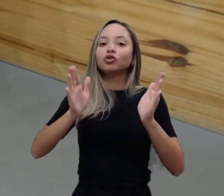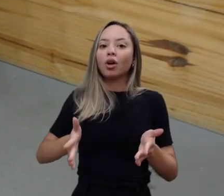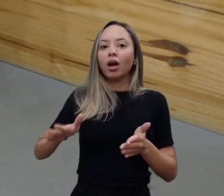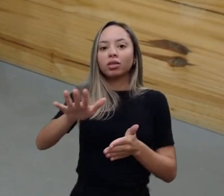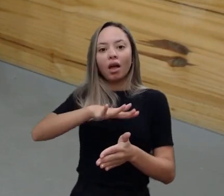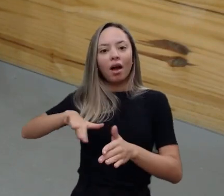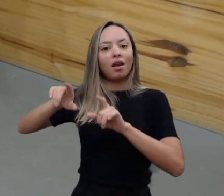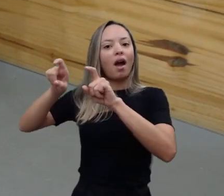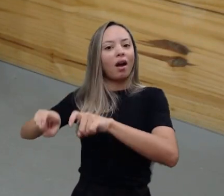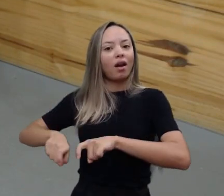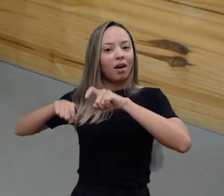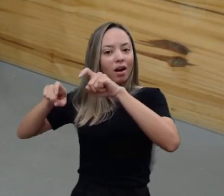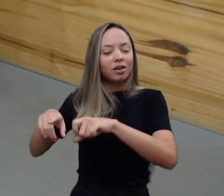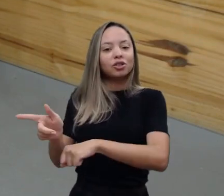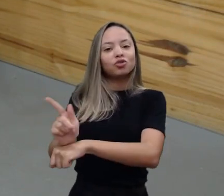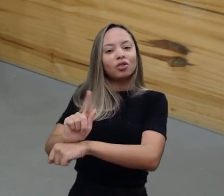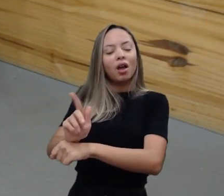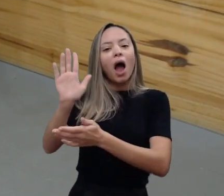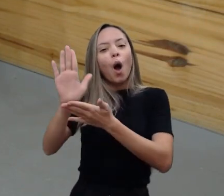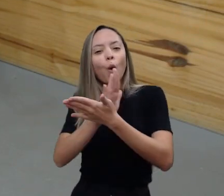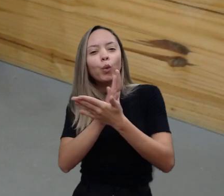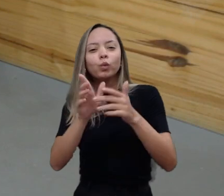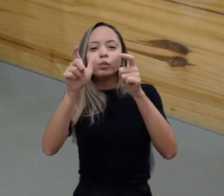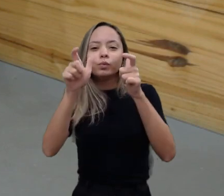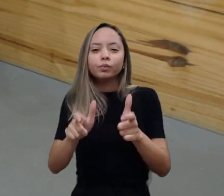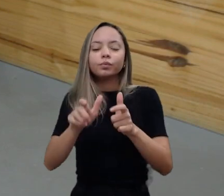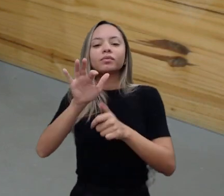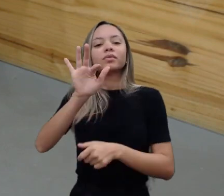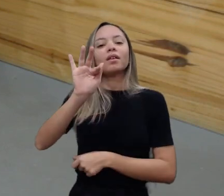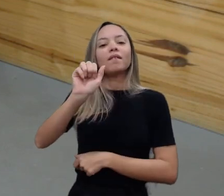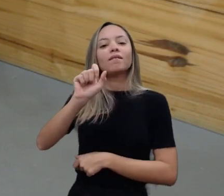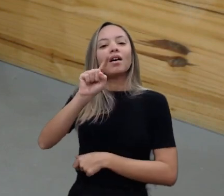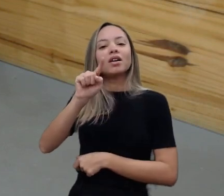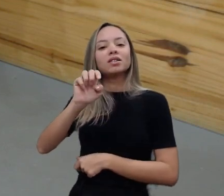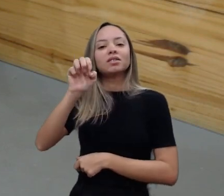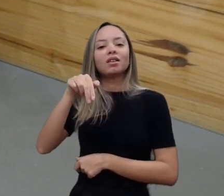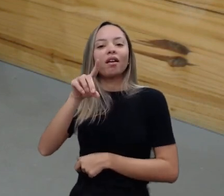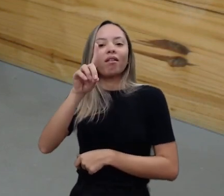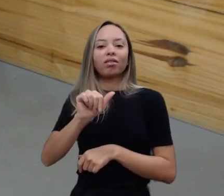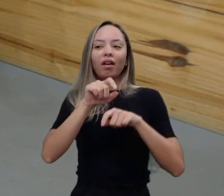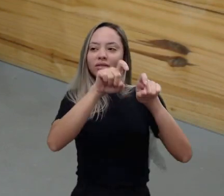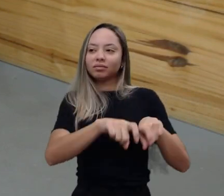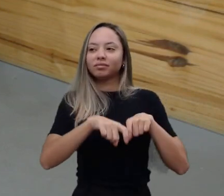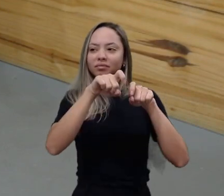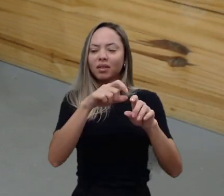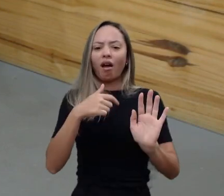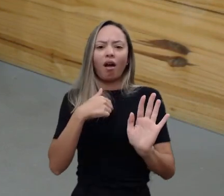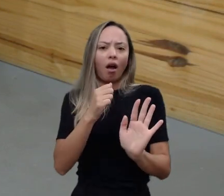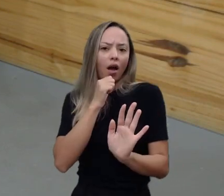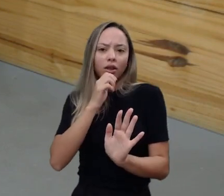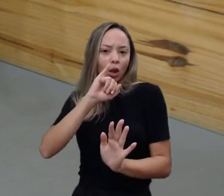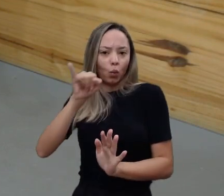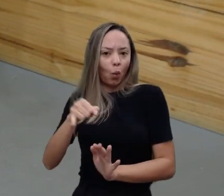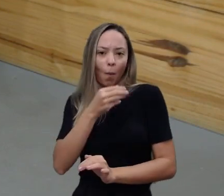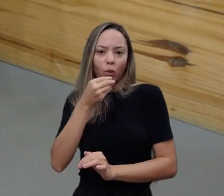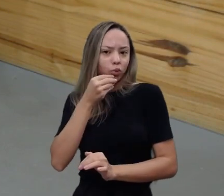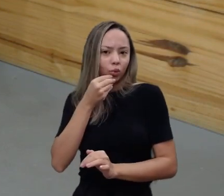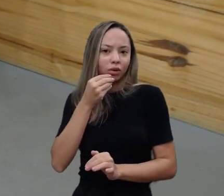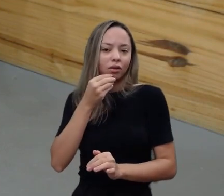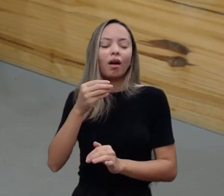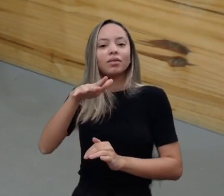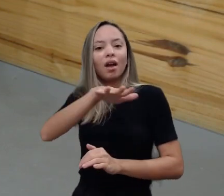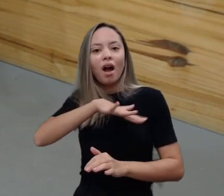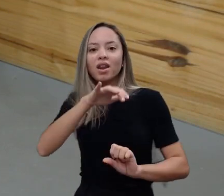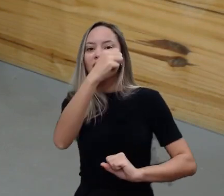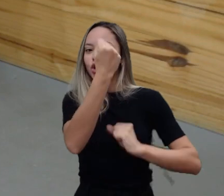área agrária, né, gerenciando algumas fazendas, então tive essa oportunidade de passar, ainda não tive a oportunidade de passar pela indústria,